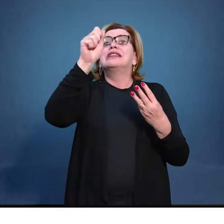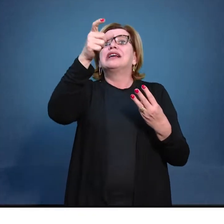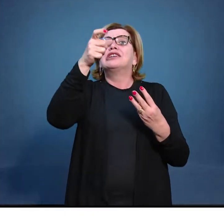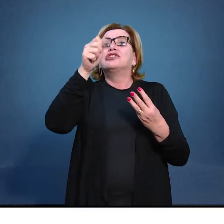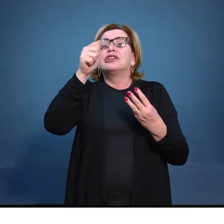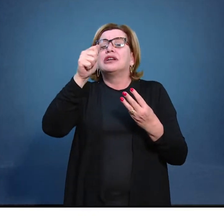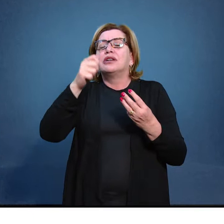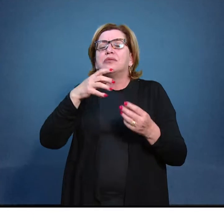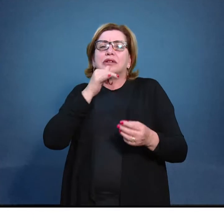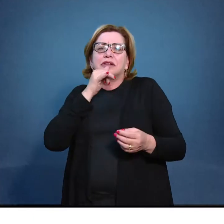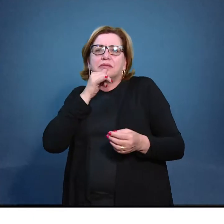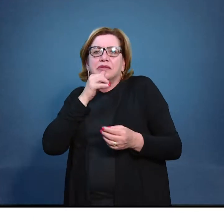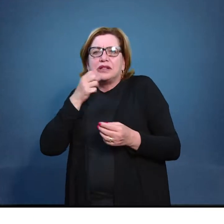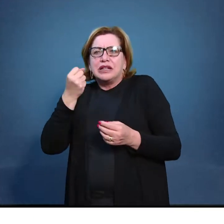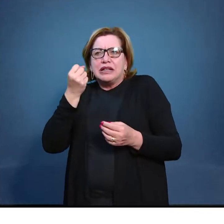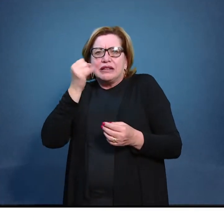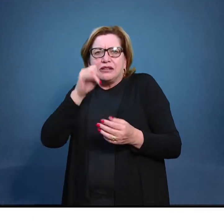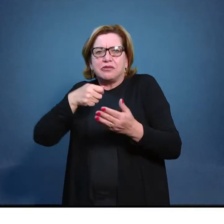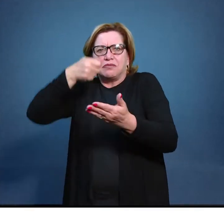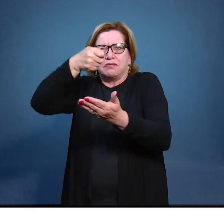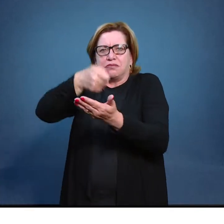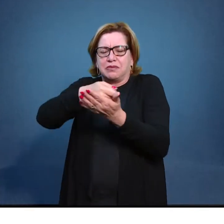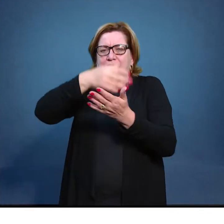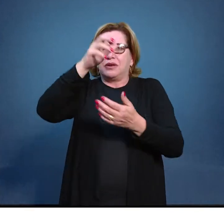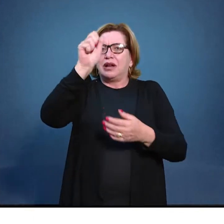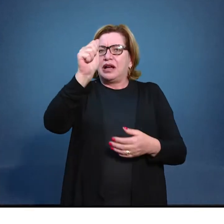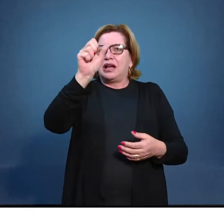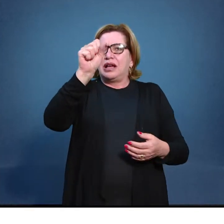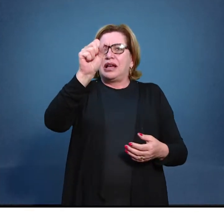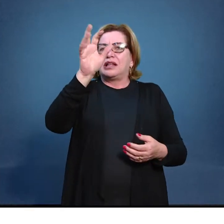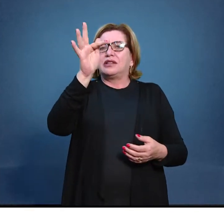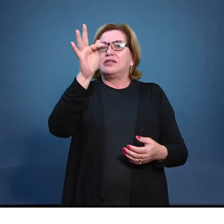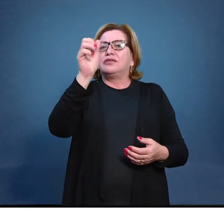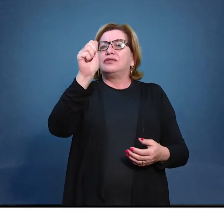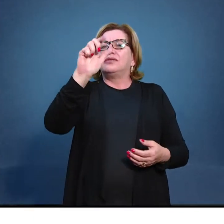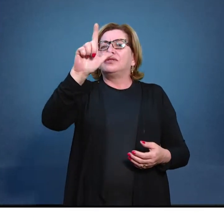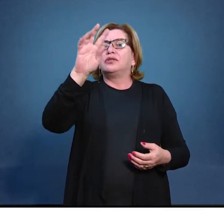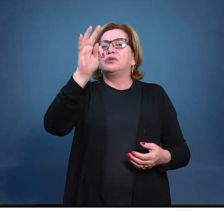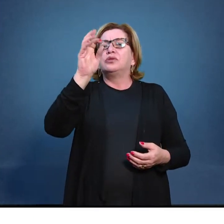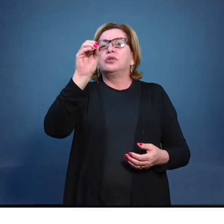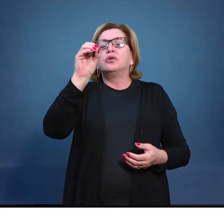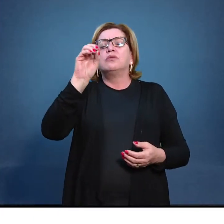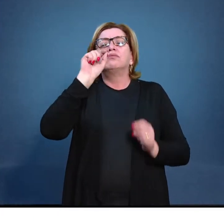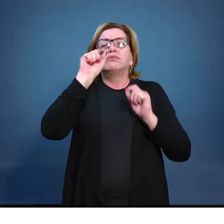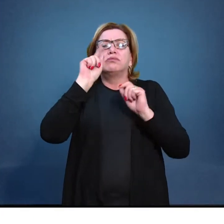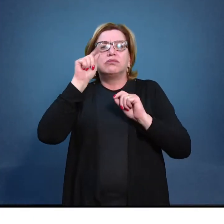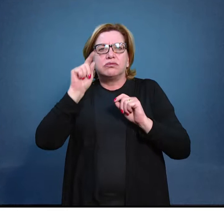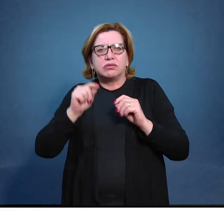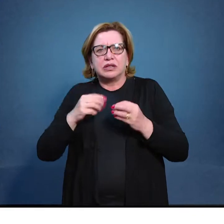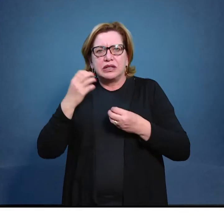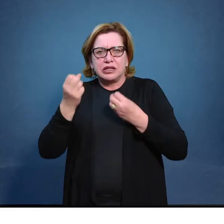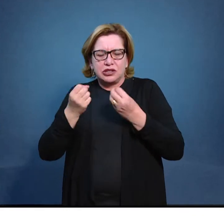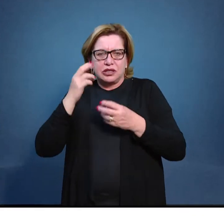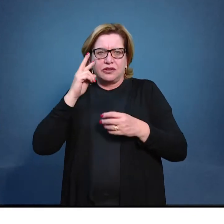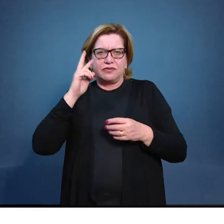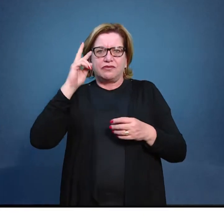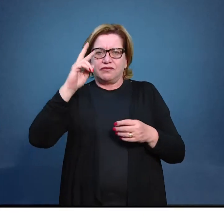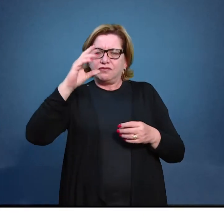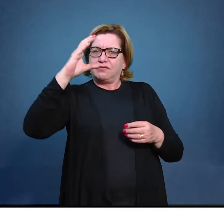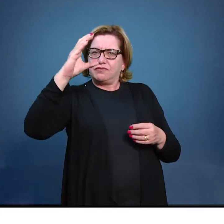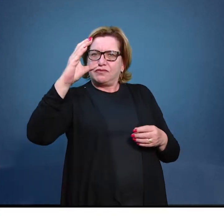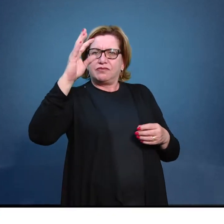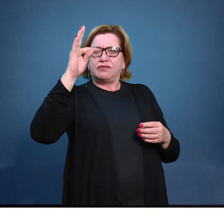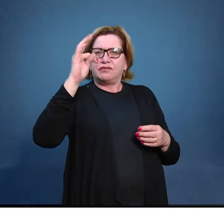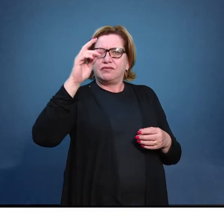pagando um imposto, estou pagando uma taxa? Que tipo de tributo é isso? Se nós pegarmos o Código Tributário Nacional,